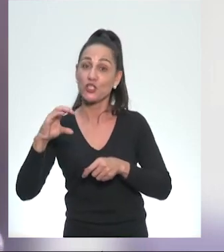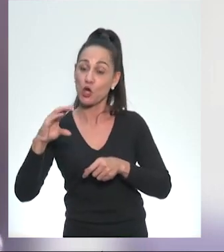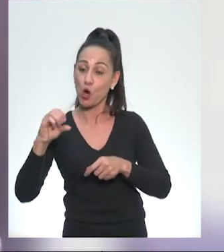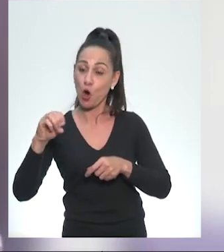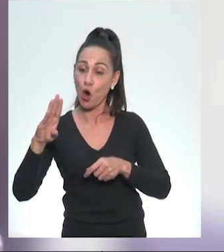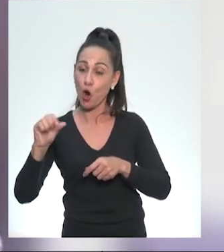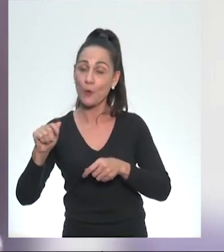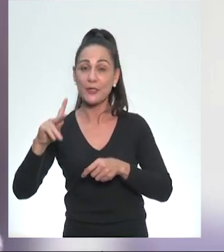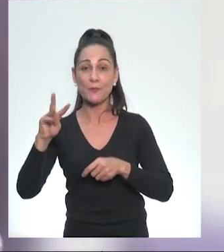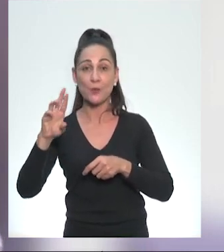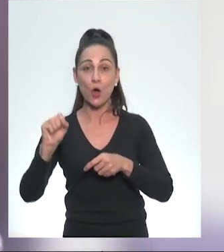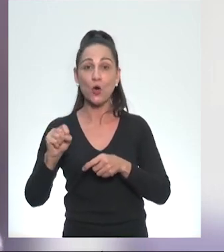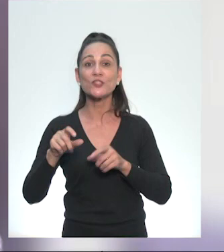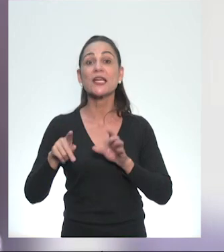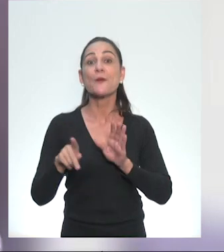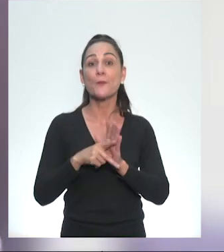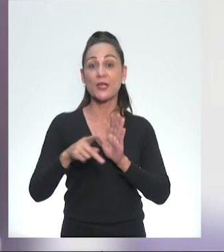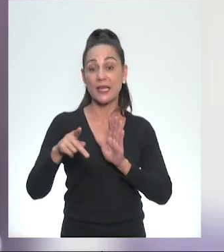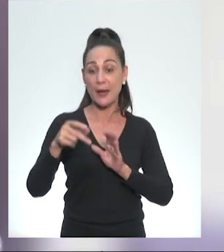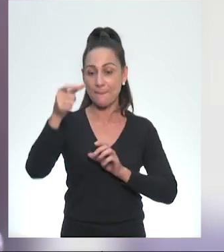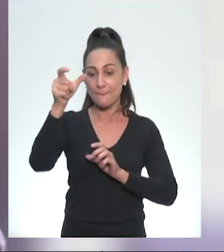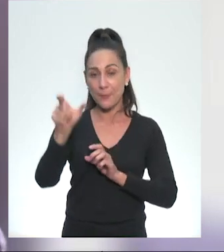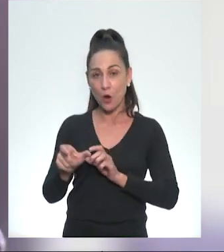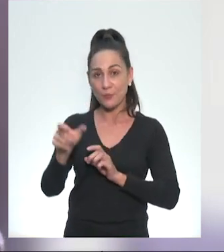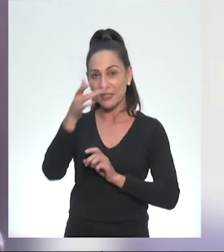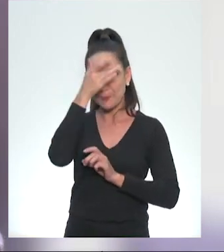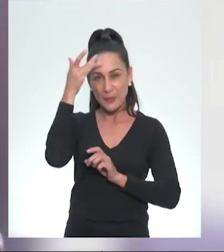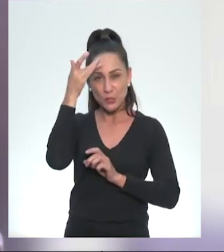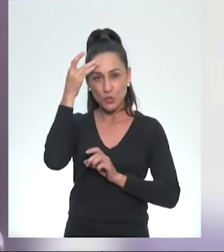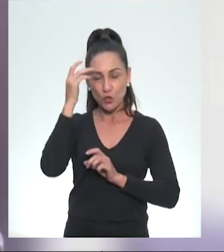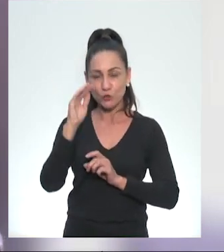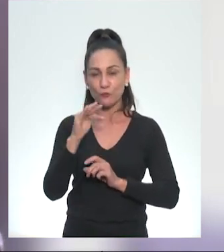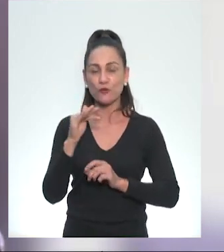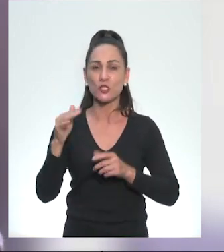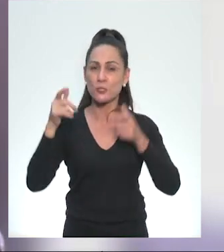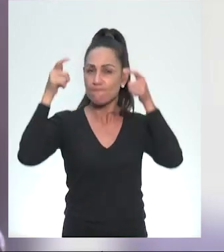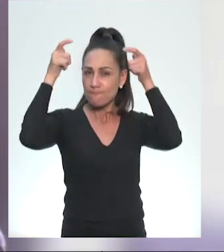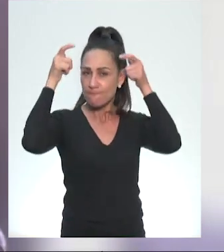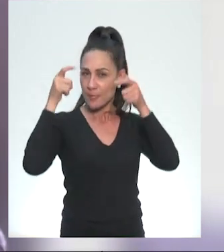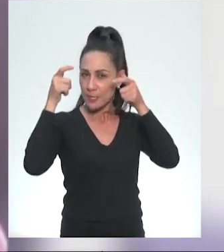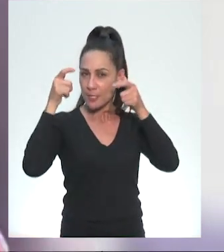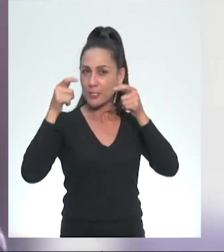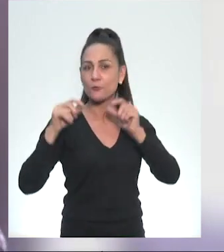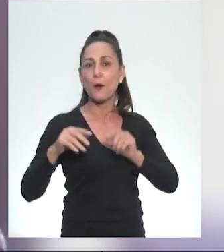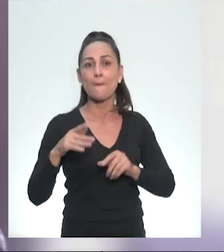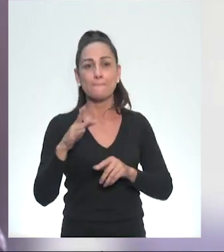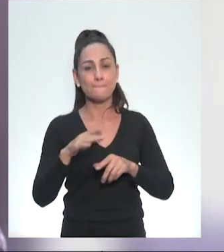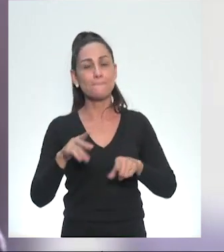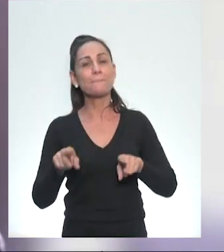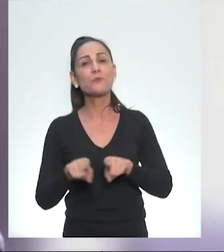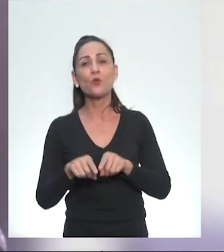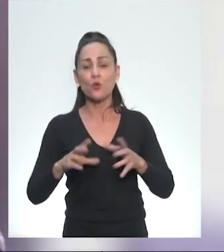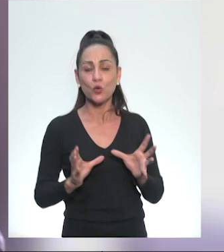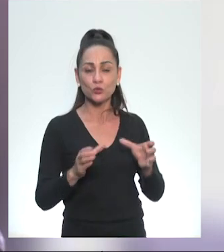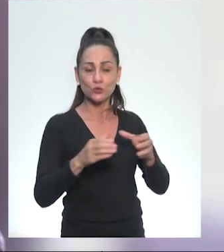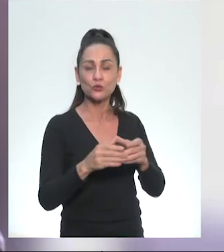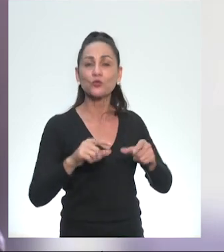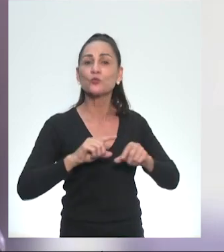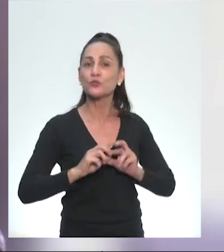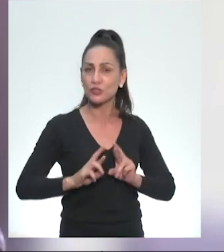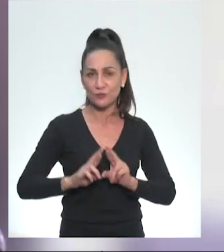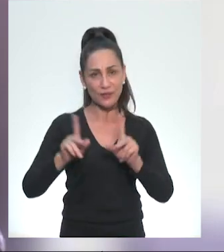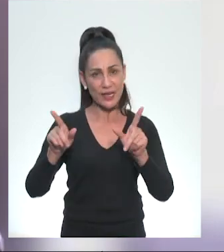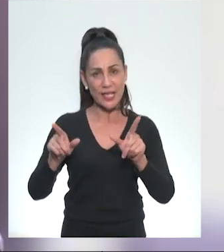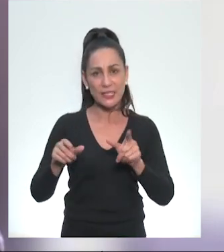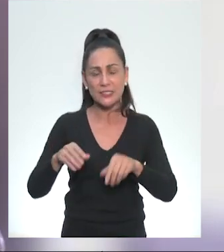um status social de nobreza, então por isso que eles faziam aí essa prática entre inúmeros outros grupos, né? Assim como eu